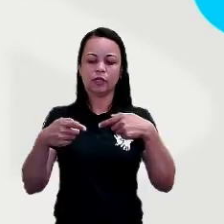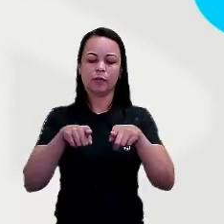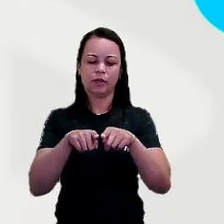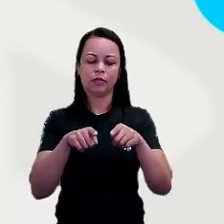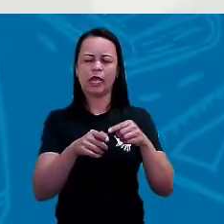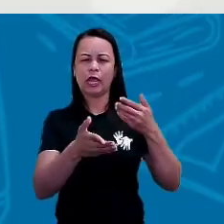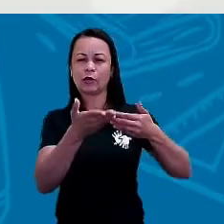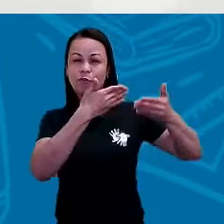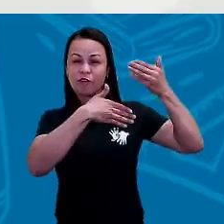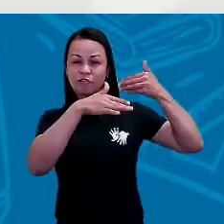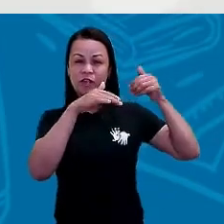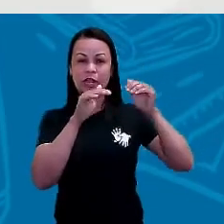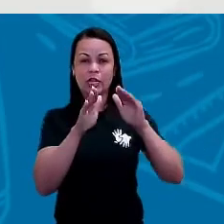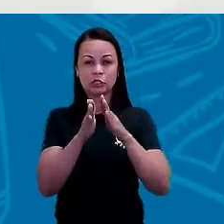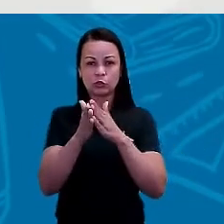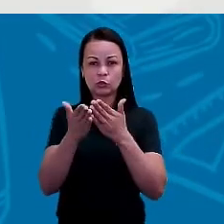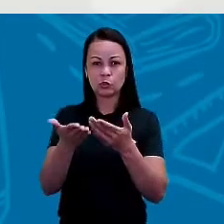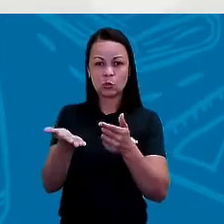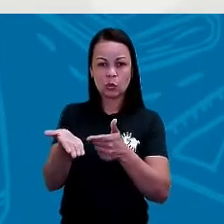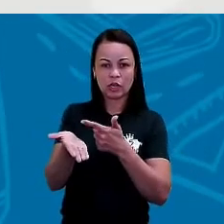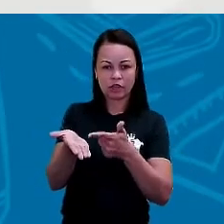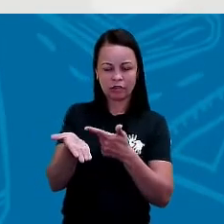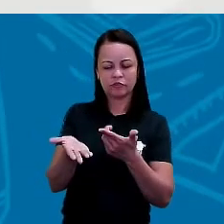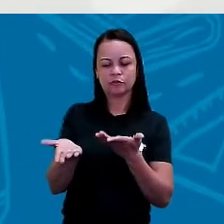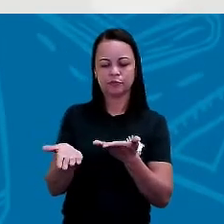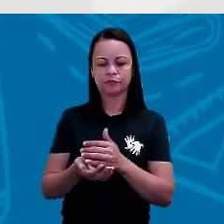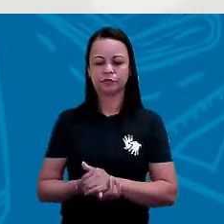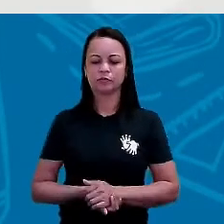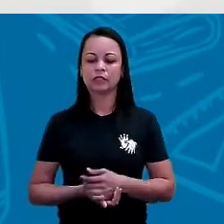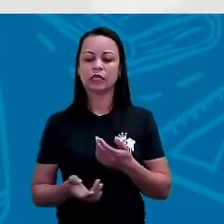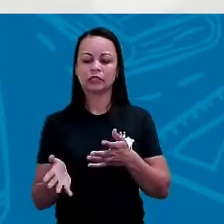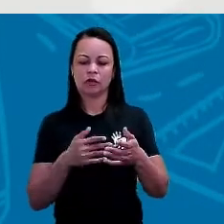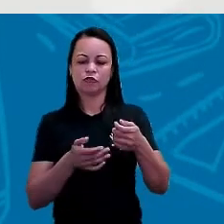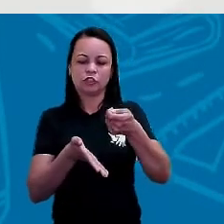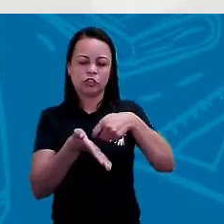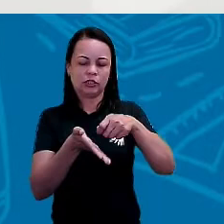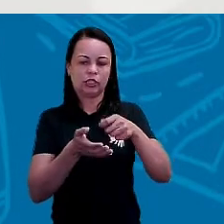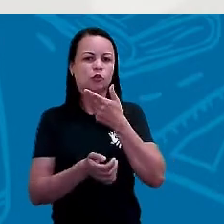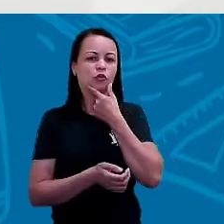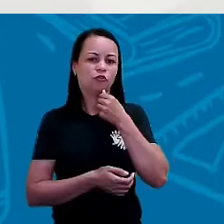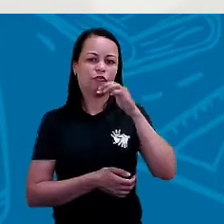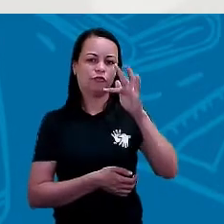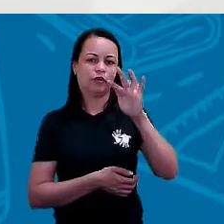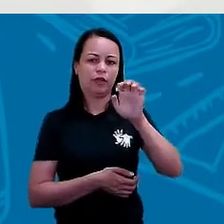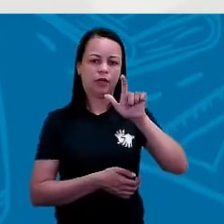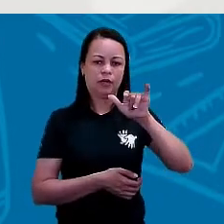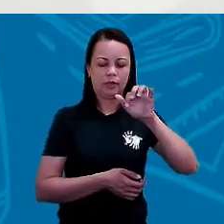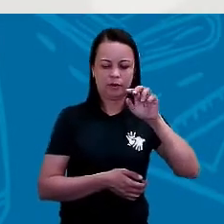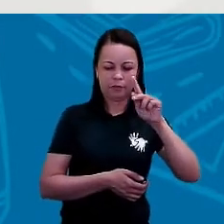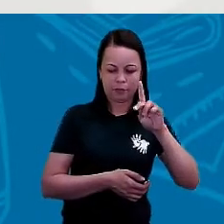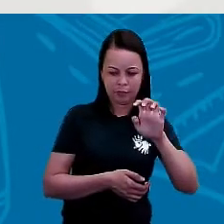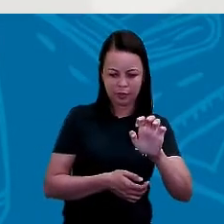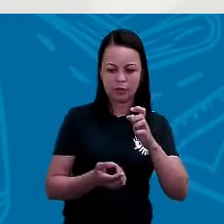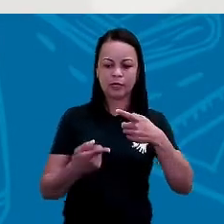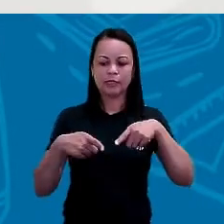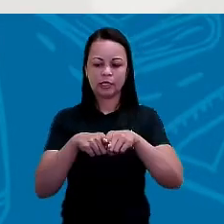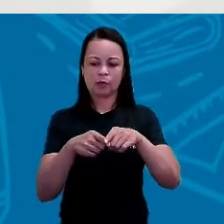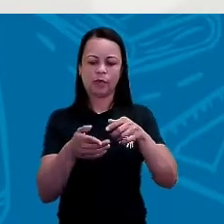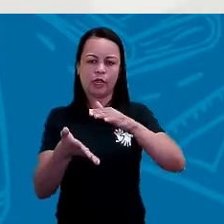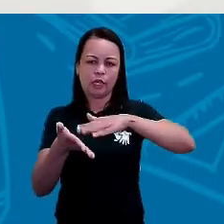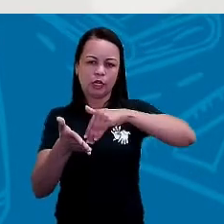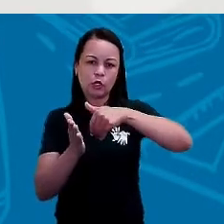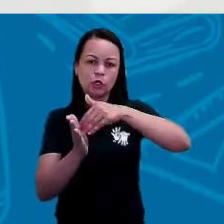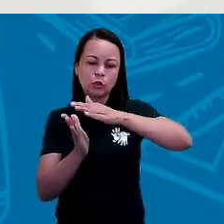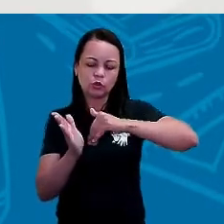foi escrito pelo escritor Felipe Chaves, ilustrado por Elane Oliveira e faz parte da coleção Pike, Prosa